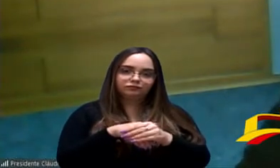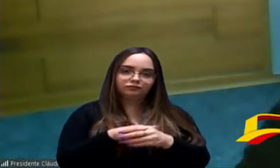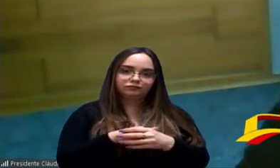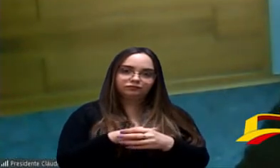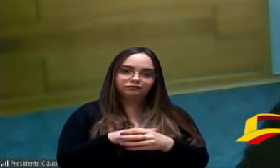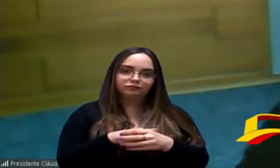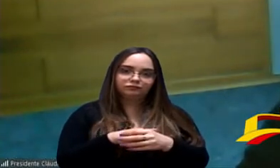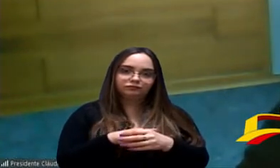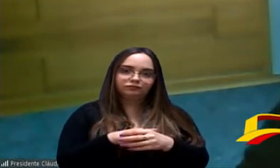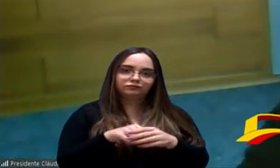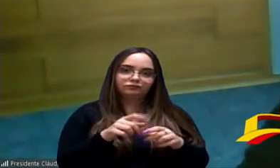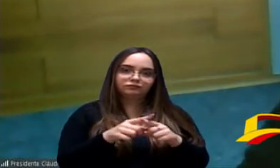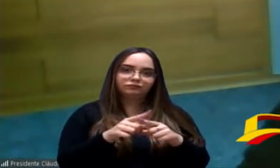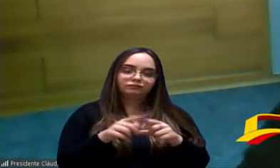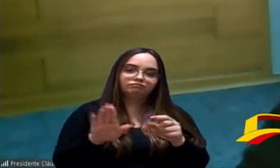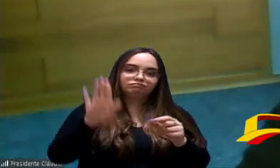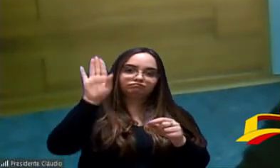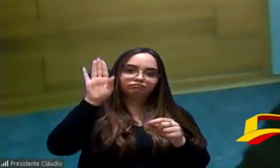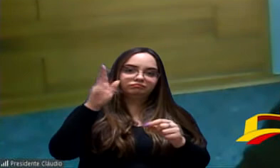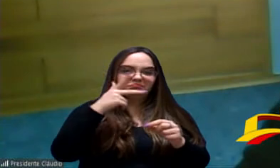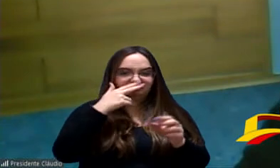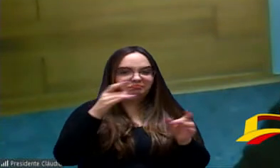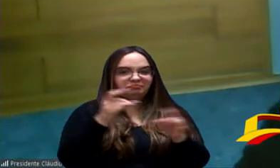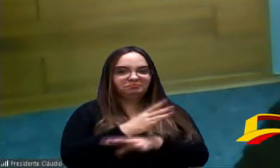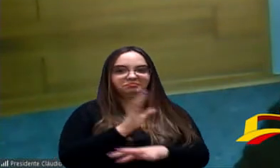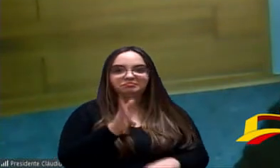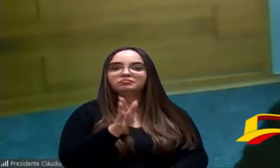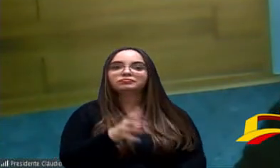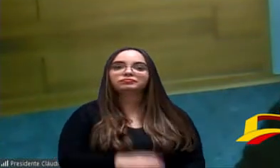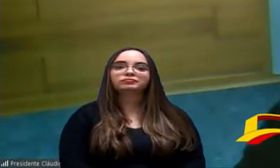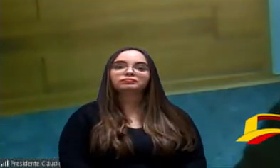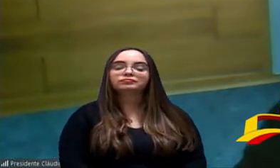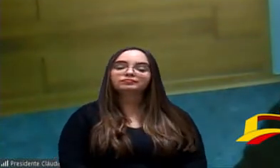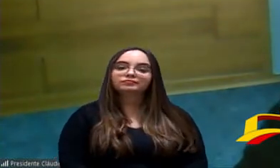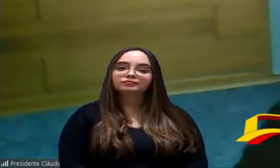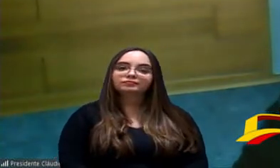É que a mãozinha dele está erguida. Acho que terminou.